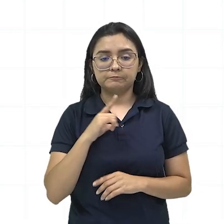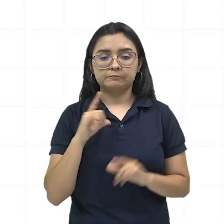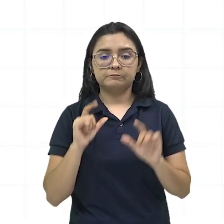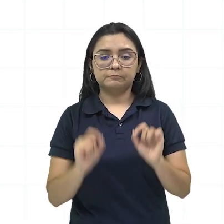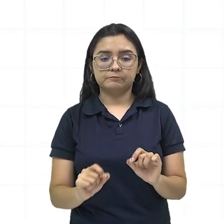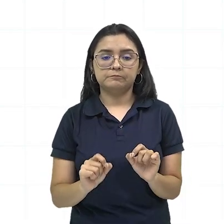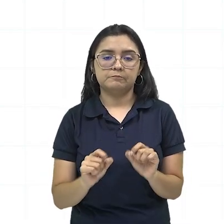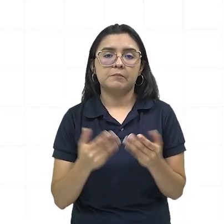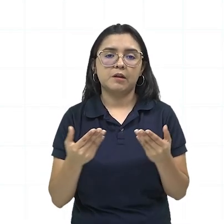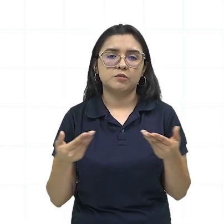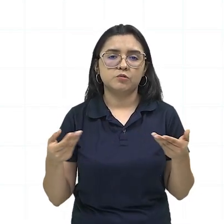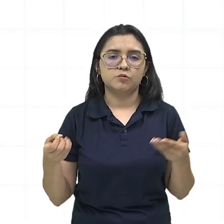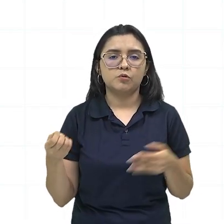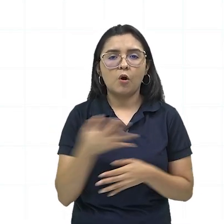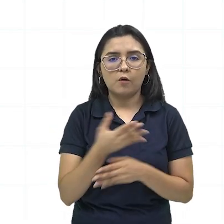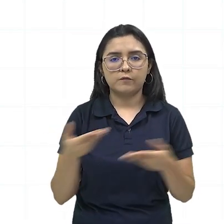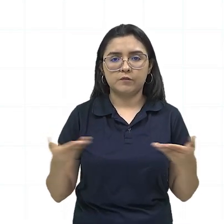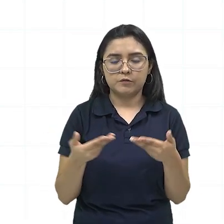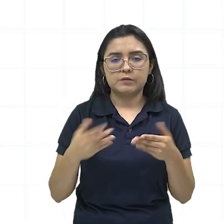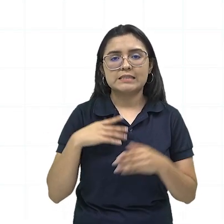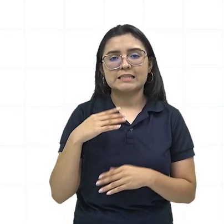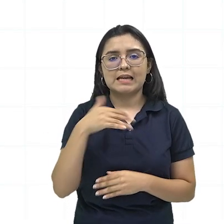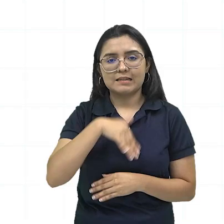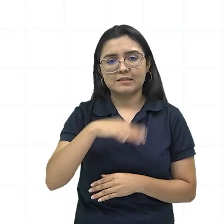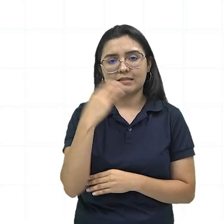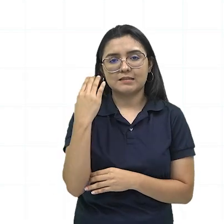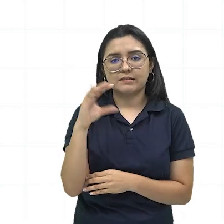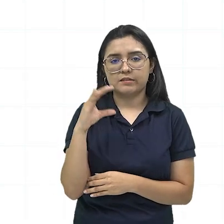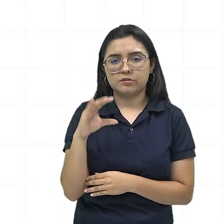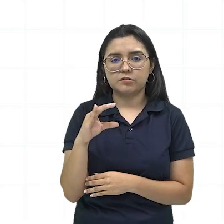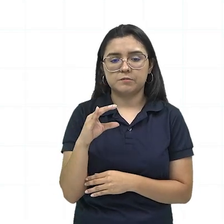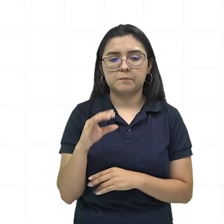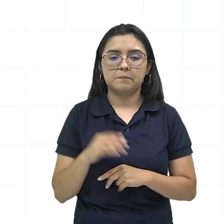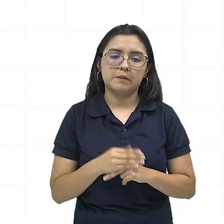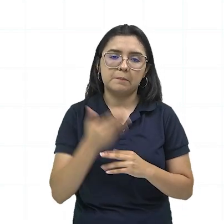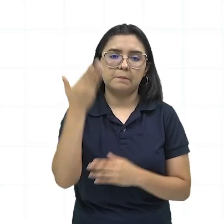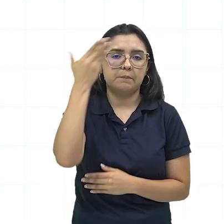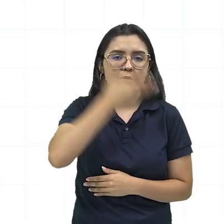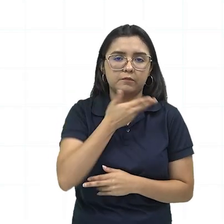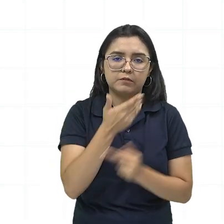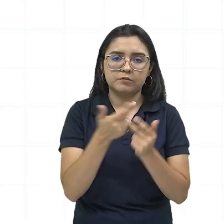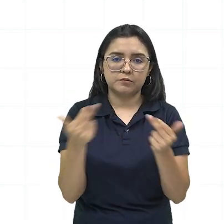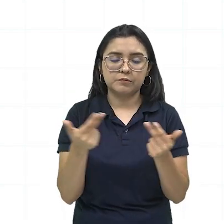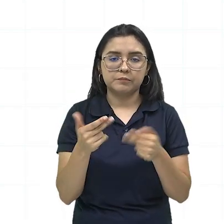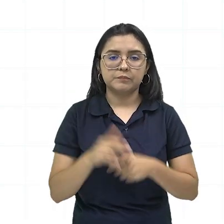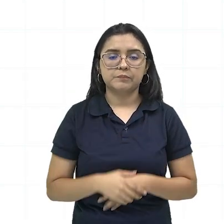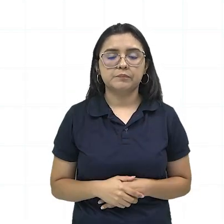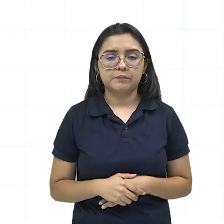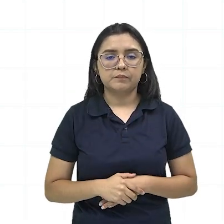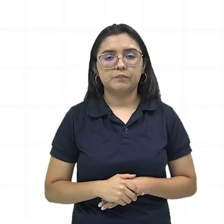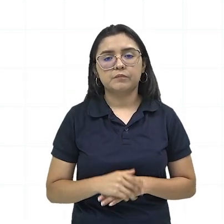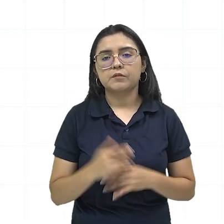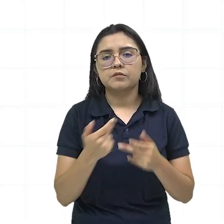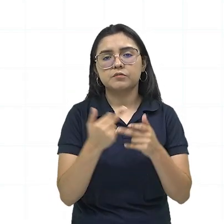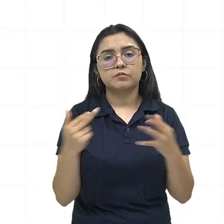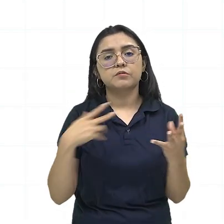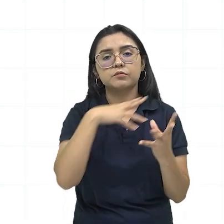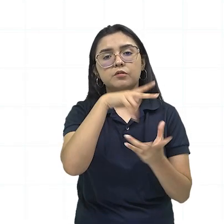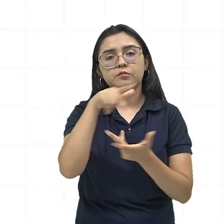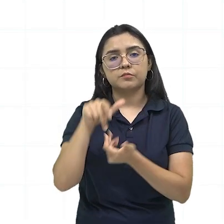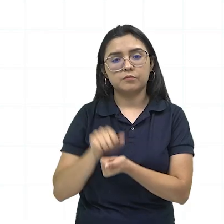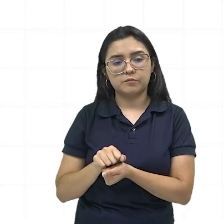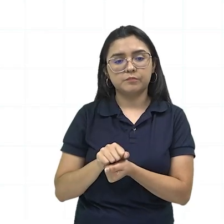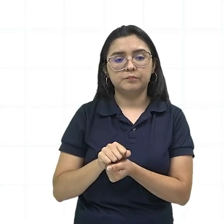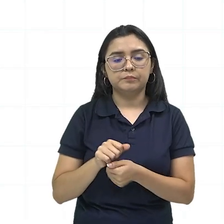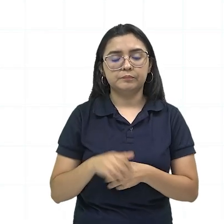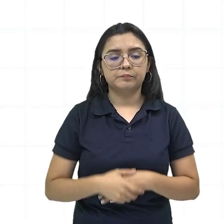mais o que? Moderna, científica, para comprovar, né? O nosso mundo, o que a gente vive aqui